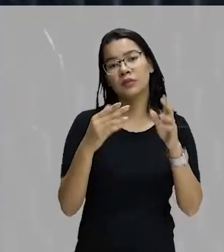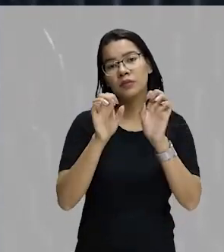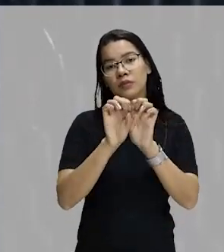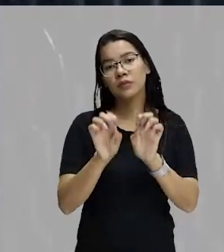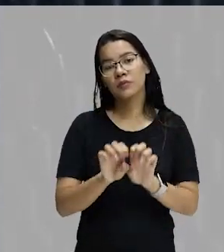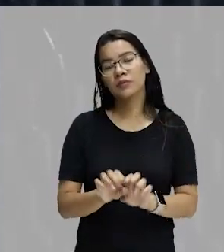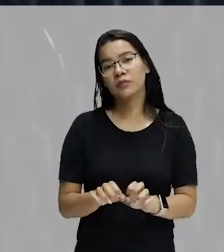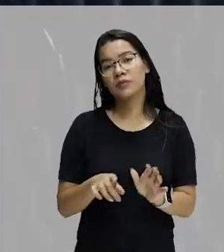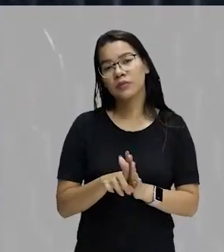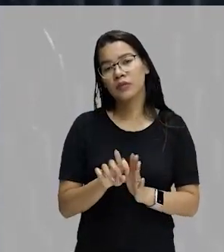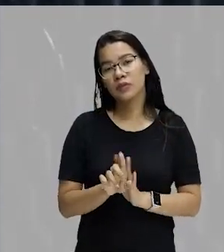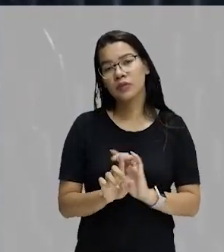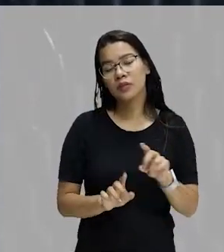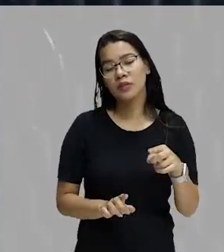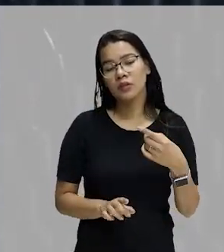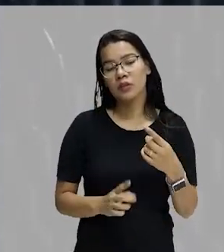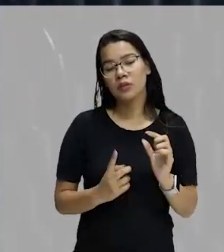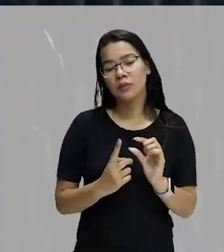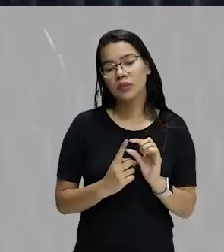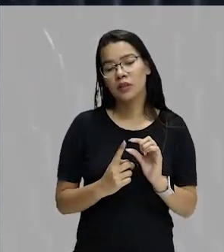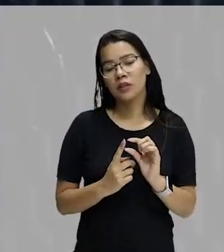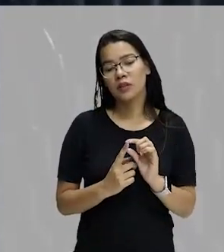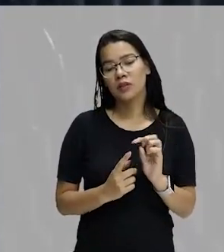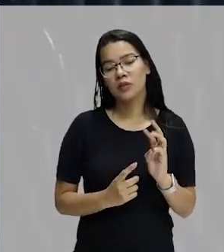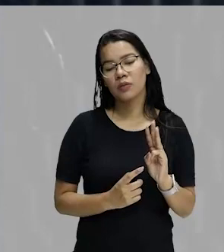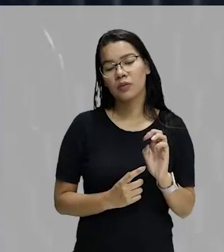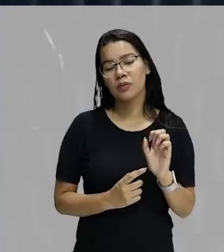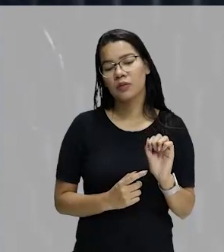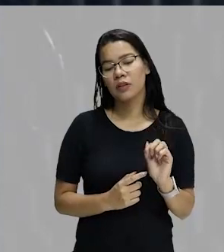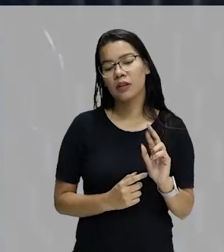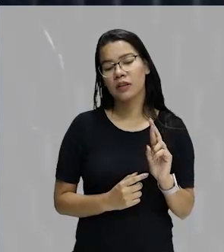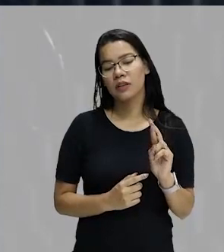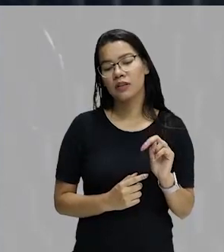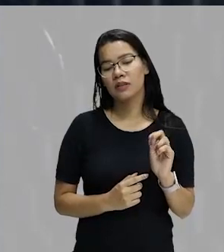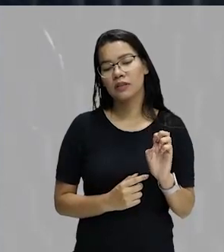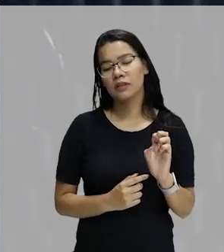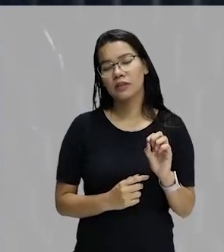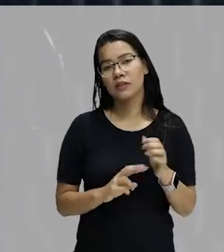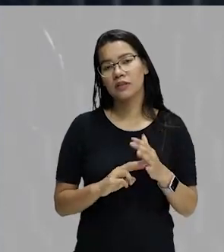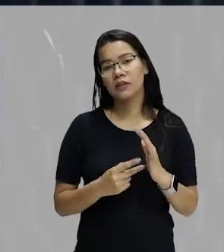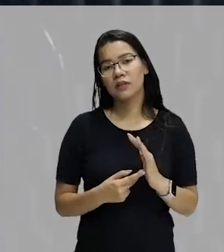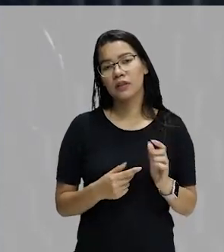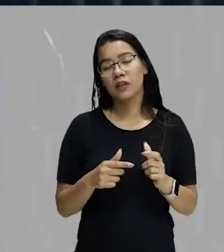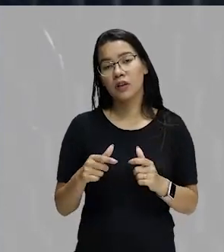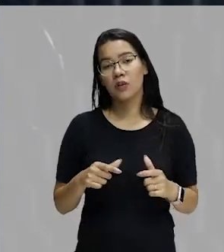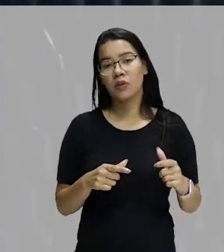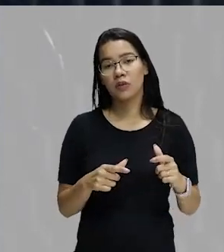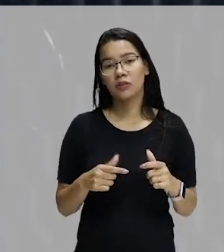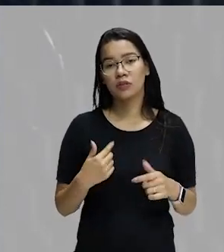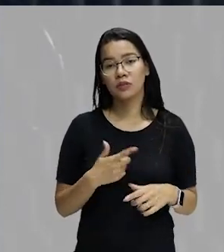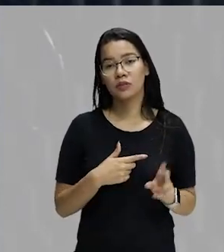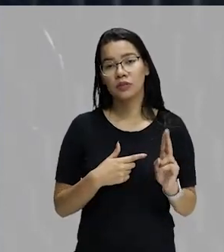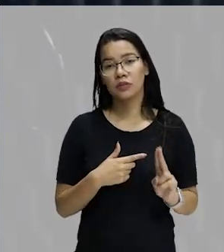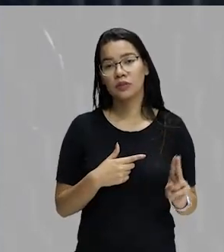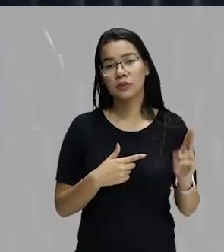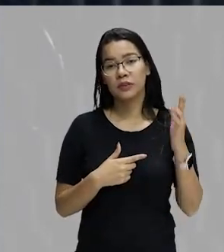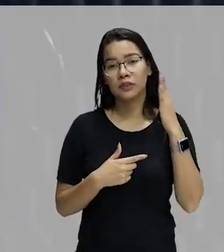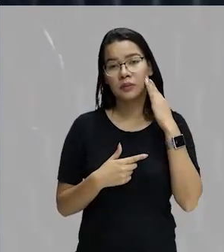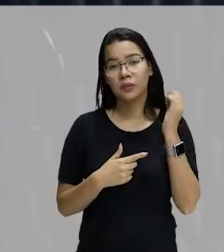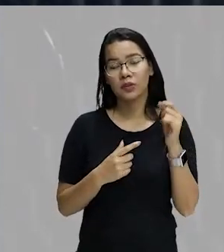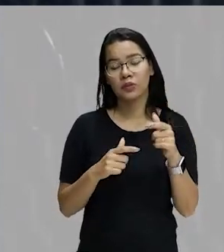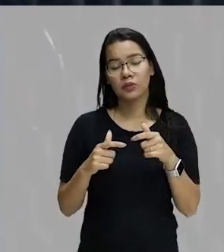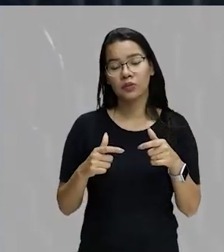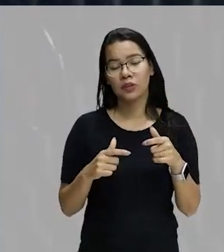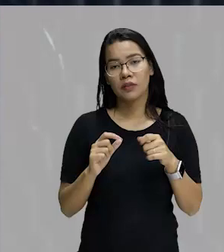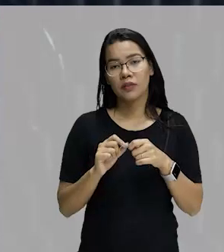Outra palavrinha, where. Where significa onde. Nós usamos onde para saber sobre um lugar, para